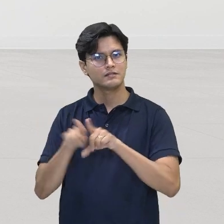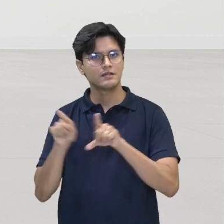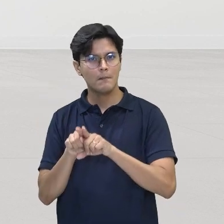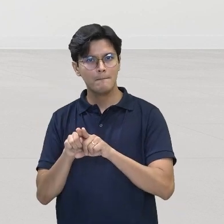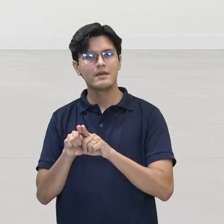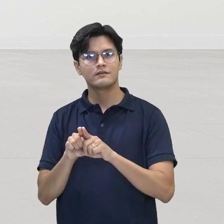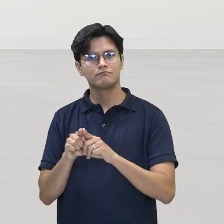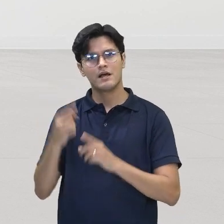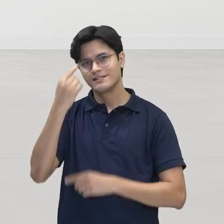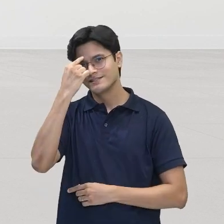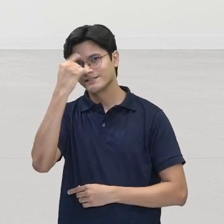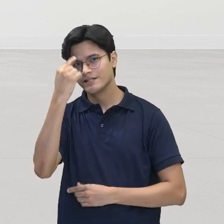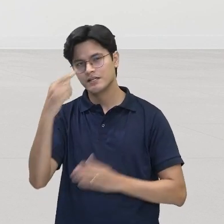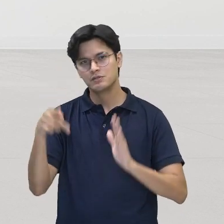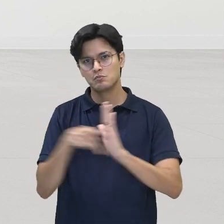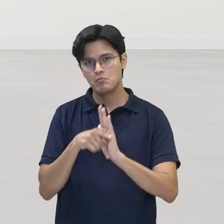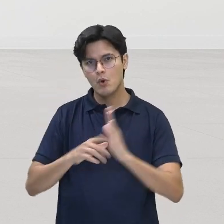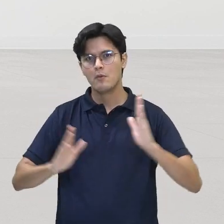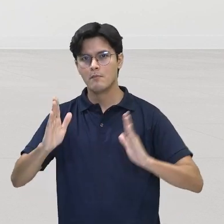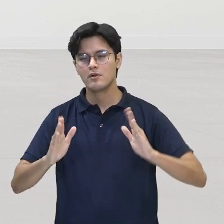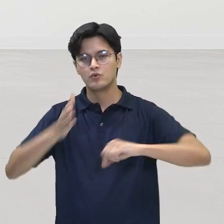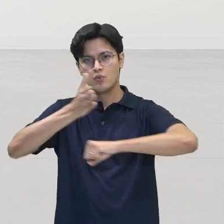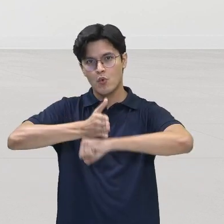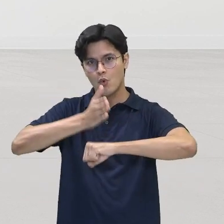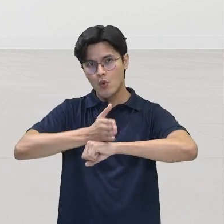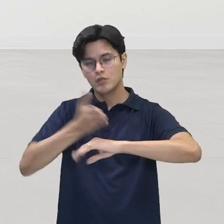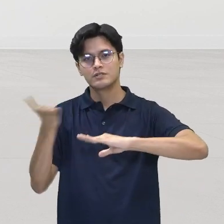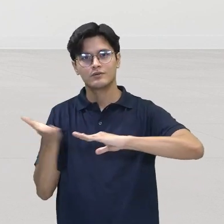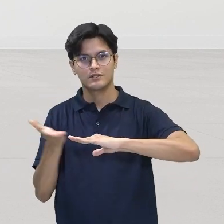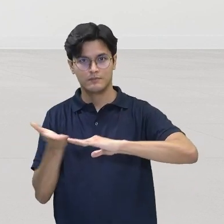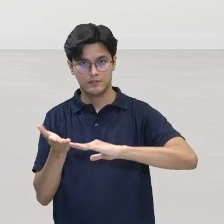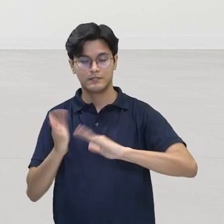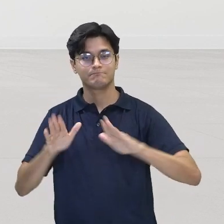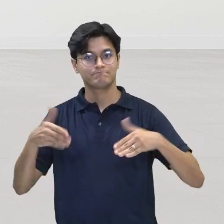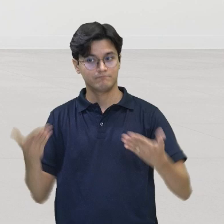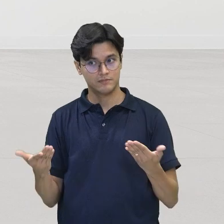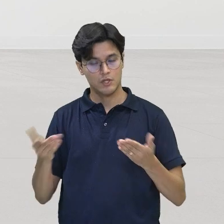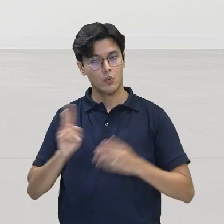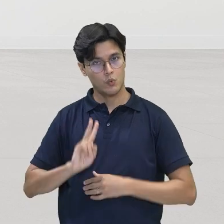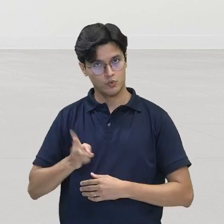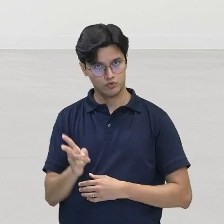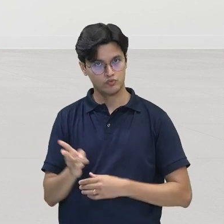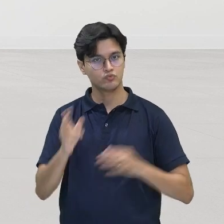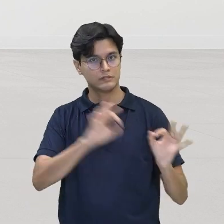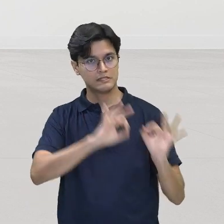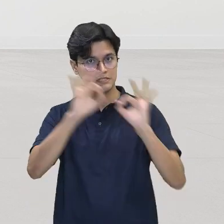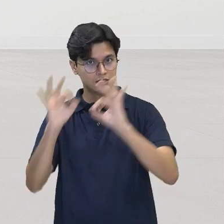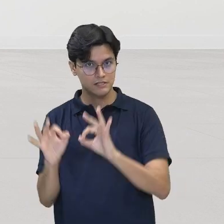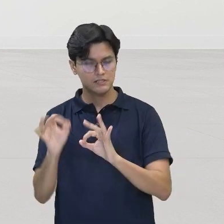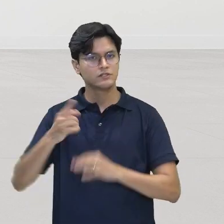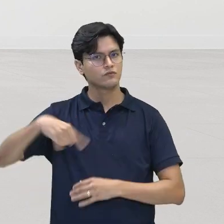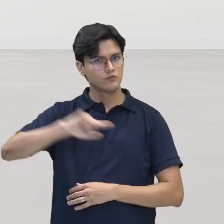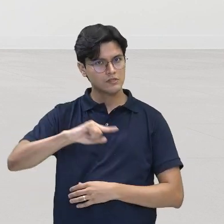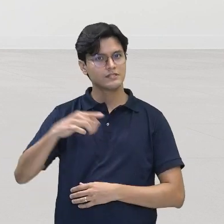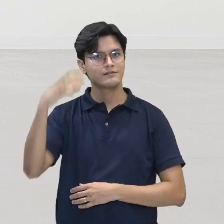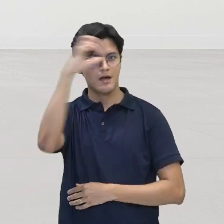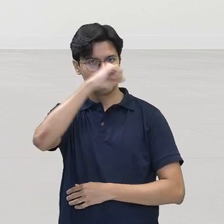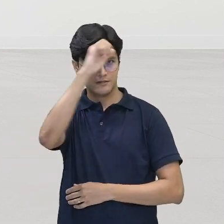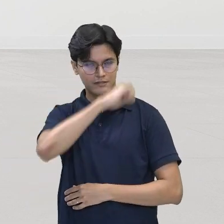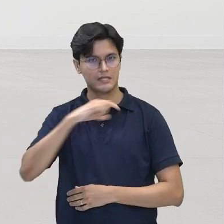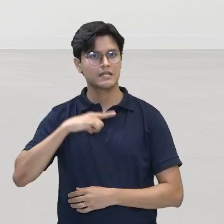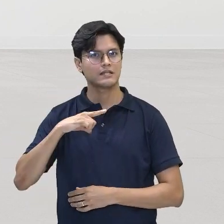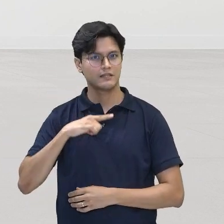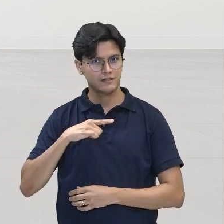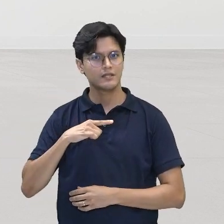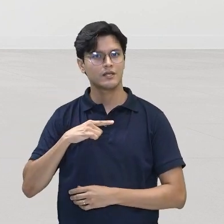Por isso, fique conosco que você vai então aprender, vai ter uma visão bem geral do que é